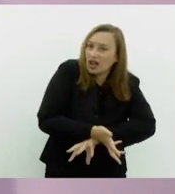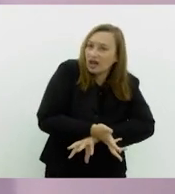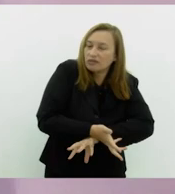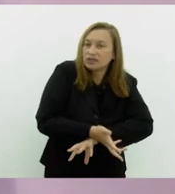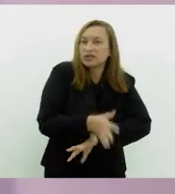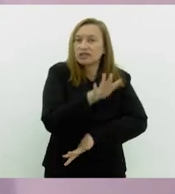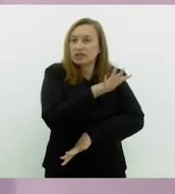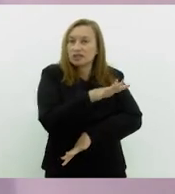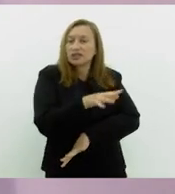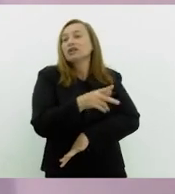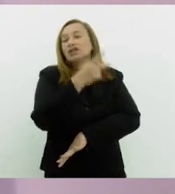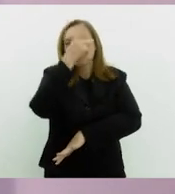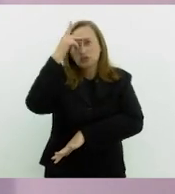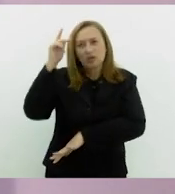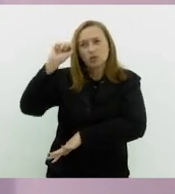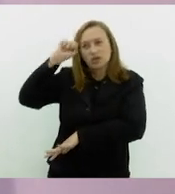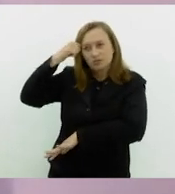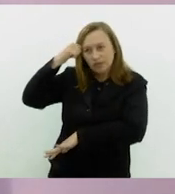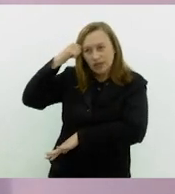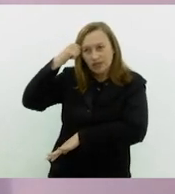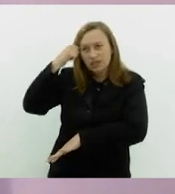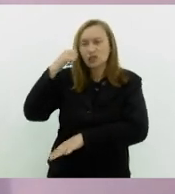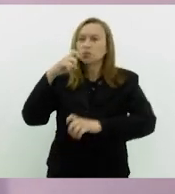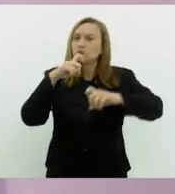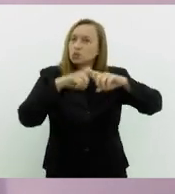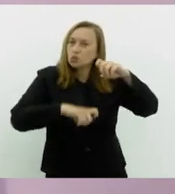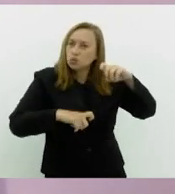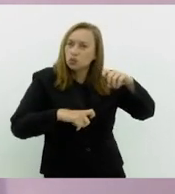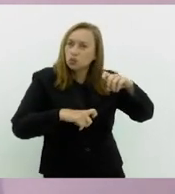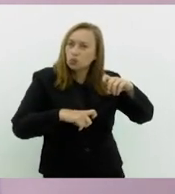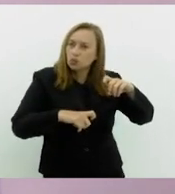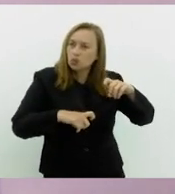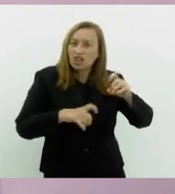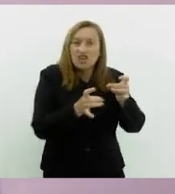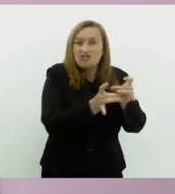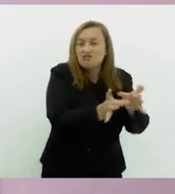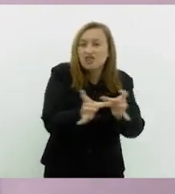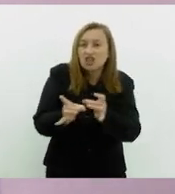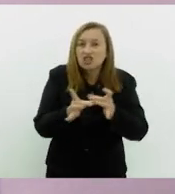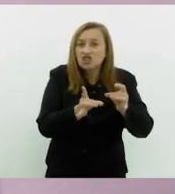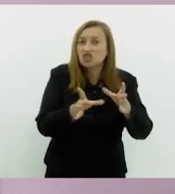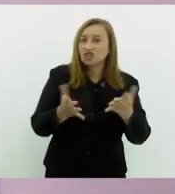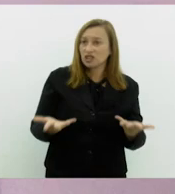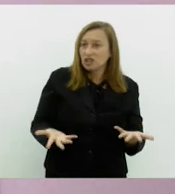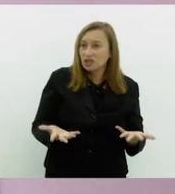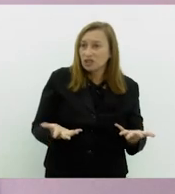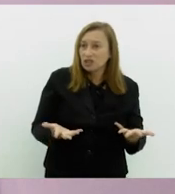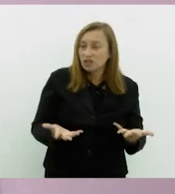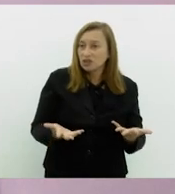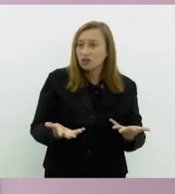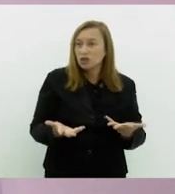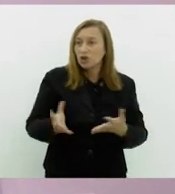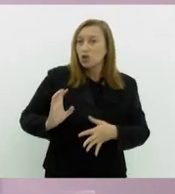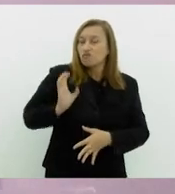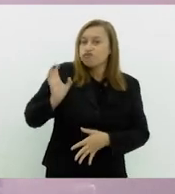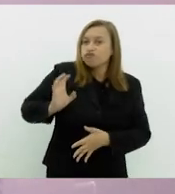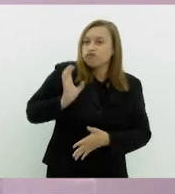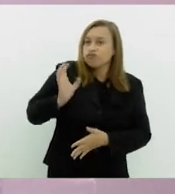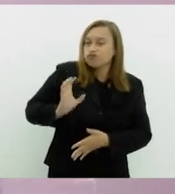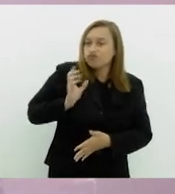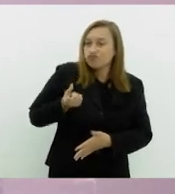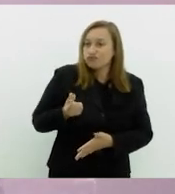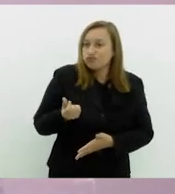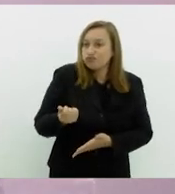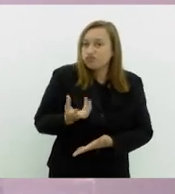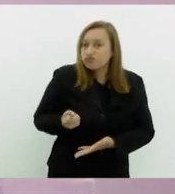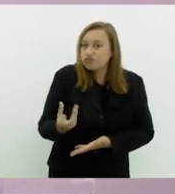África. Então, essas pessoas que foram estupradas, que foram mercantilizadas, ou seja, lucraram em cima da